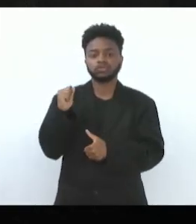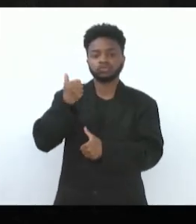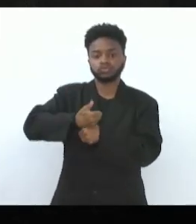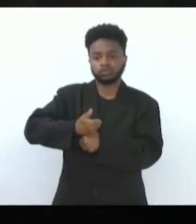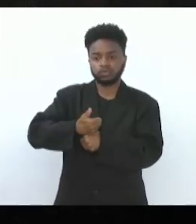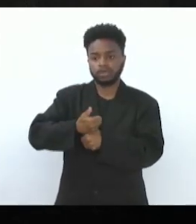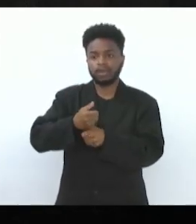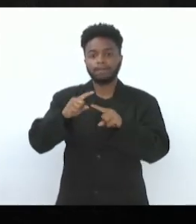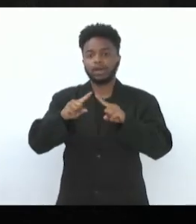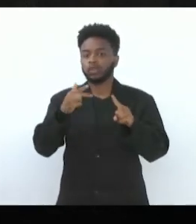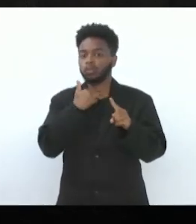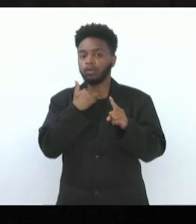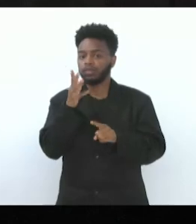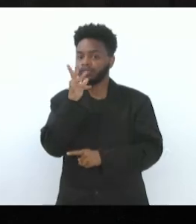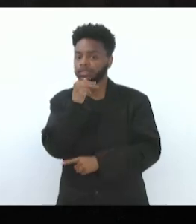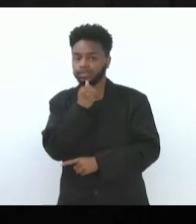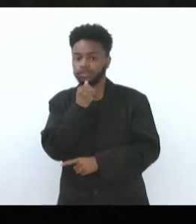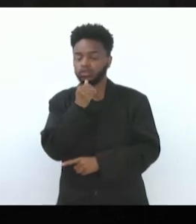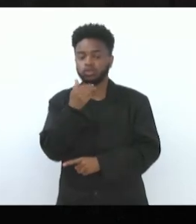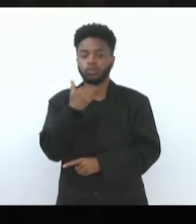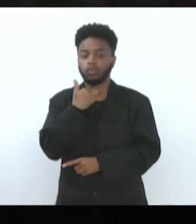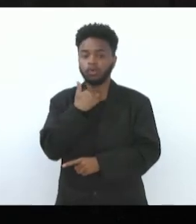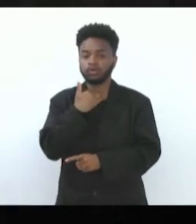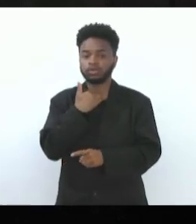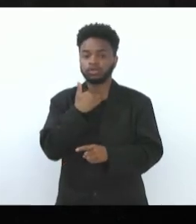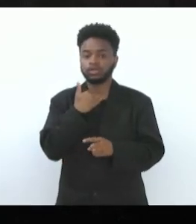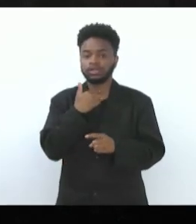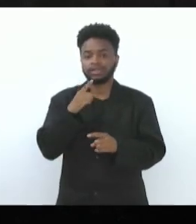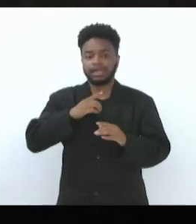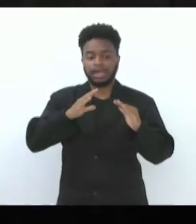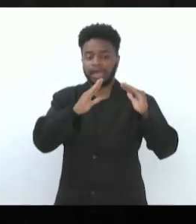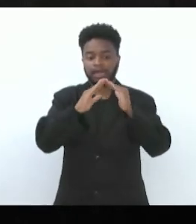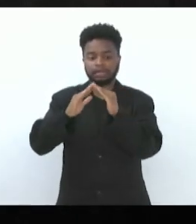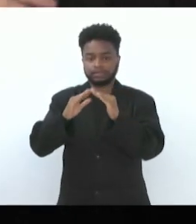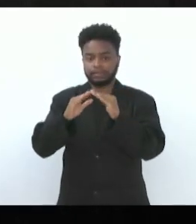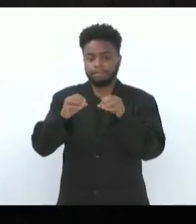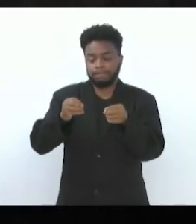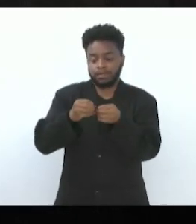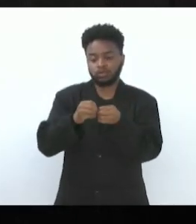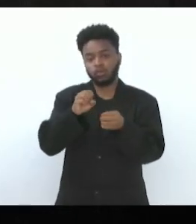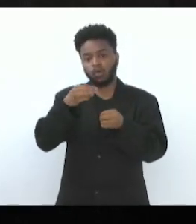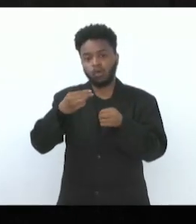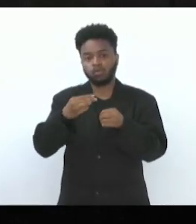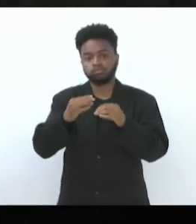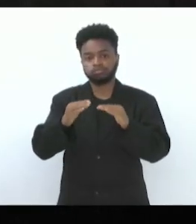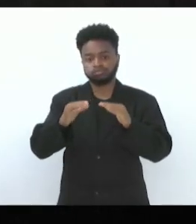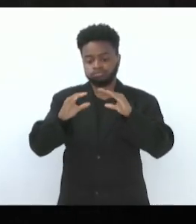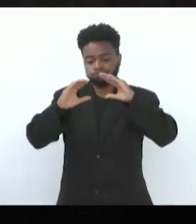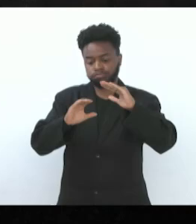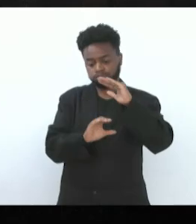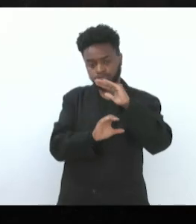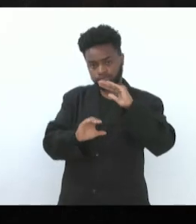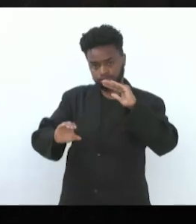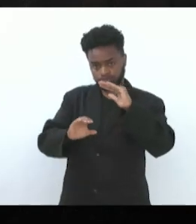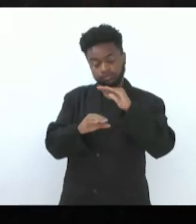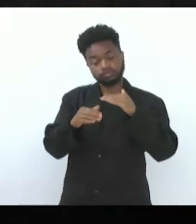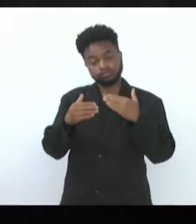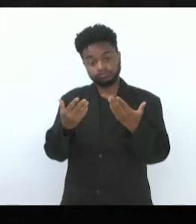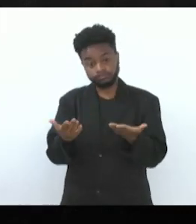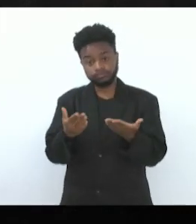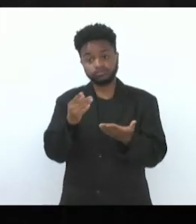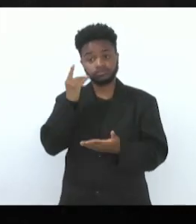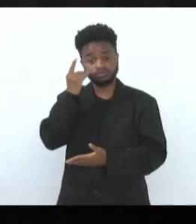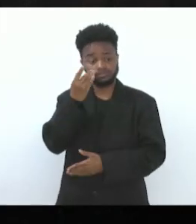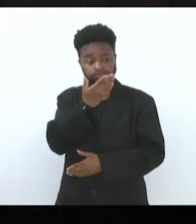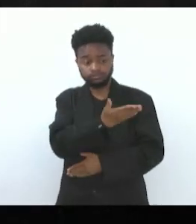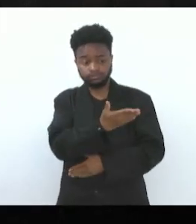substituídas e que não pode ter moradia no entorno, nem em cima dessas adutoras, e que nós temos que resolver essa questão. Então, foi solicitado pelo deputado Nobre